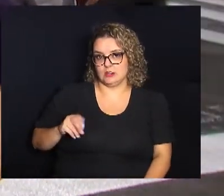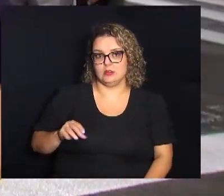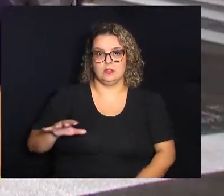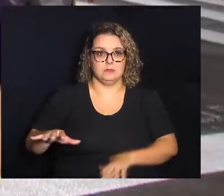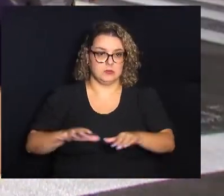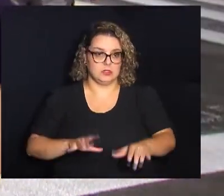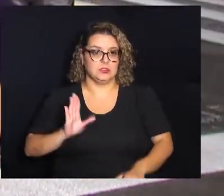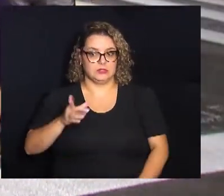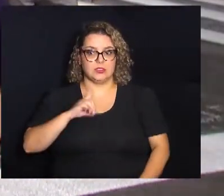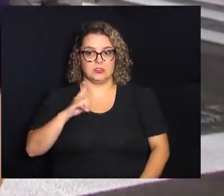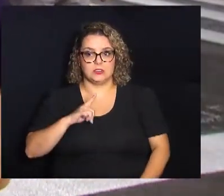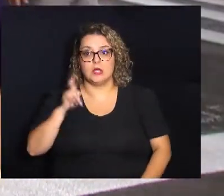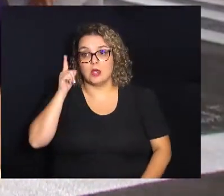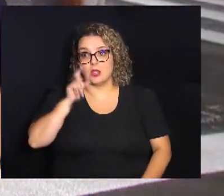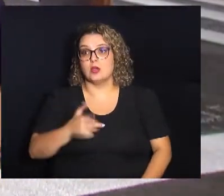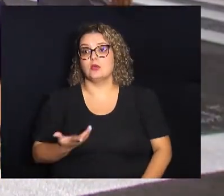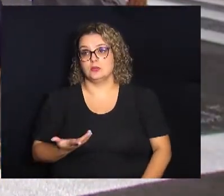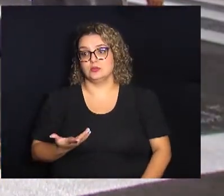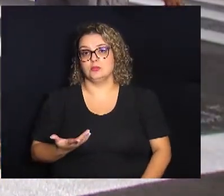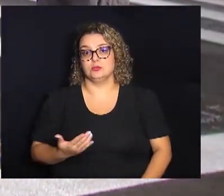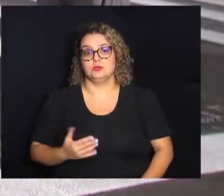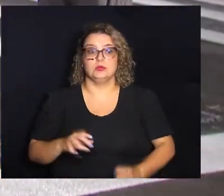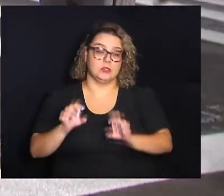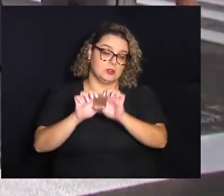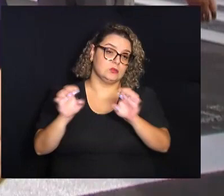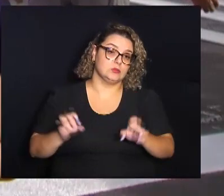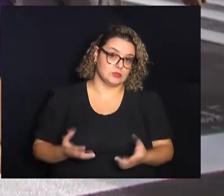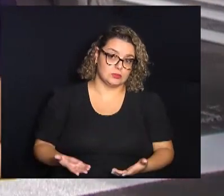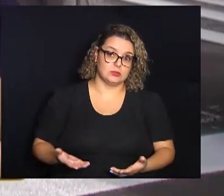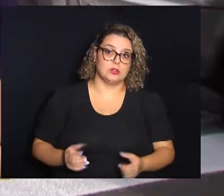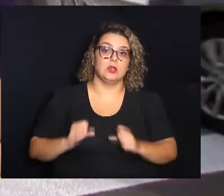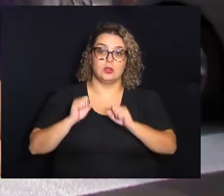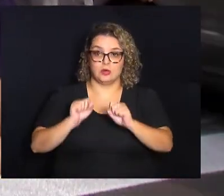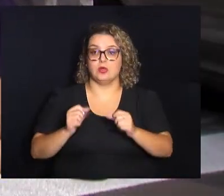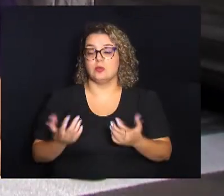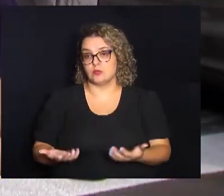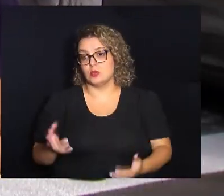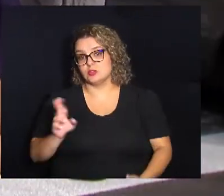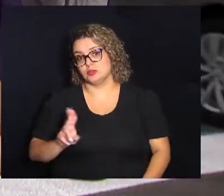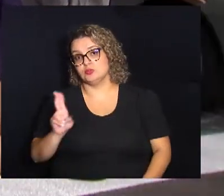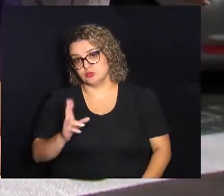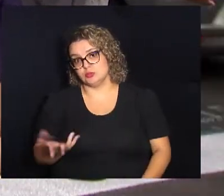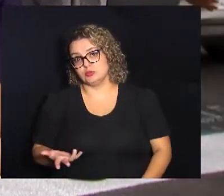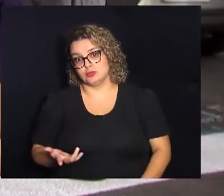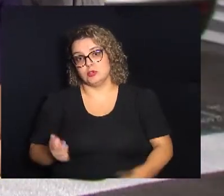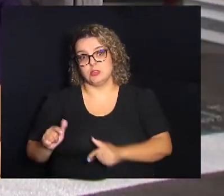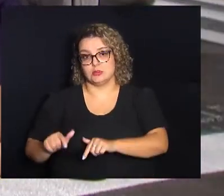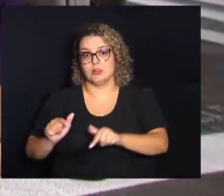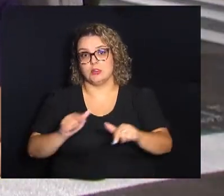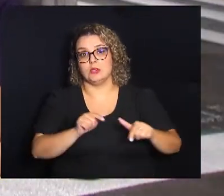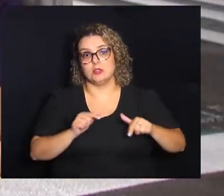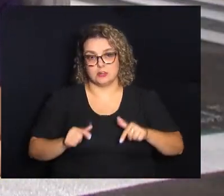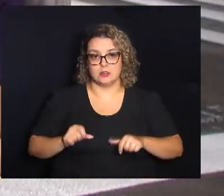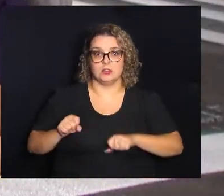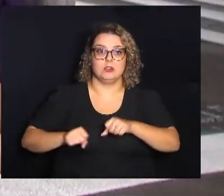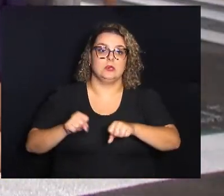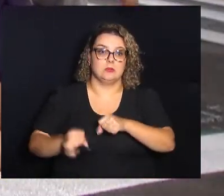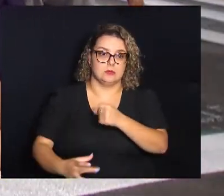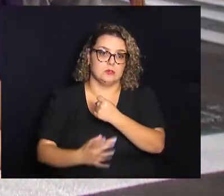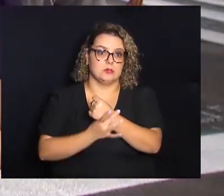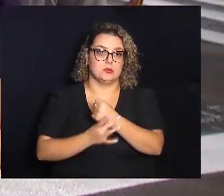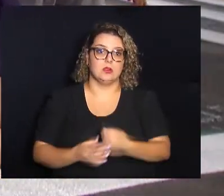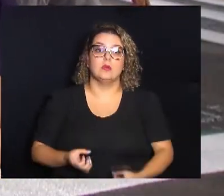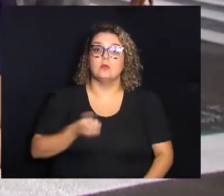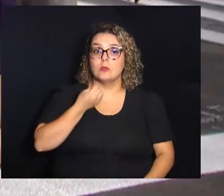já tenha conseguido construir essas estruturas, que ele possa utilizar esses espaços e pedalar com segurança. Boa,